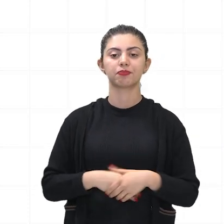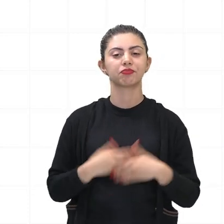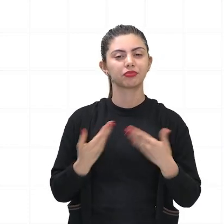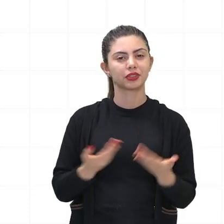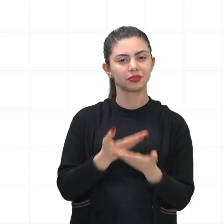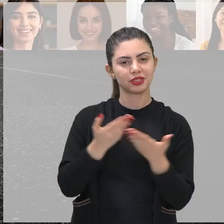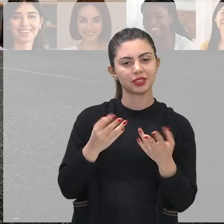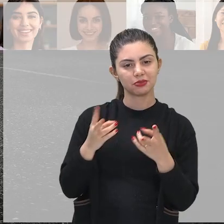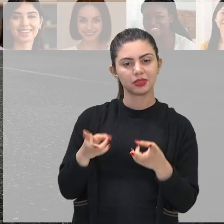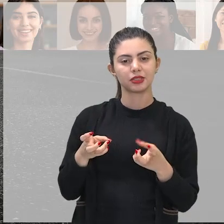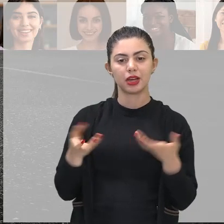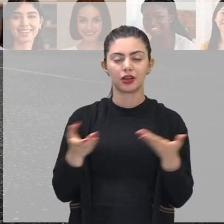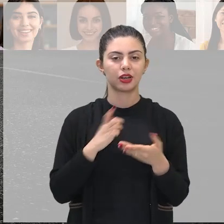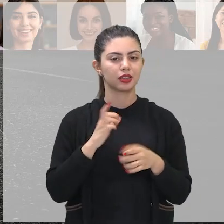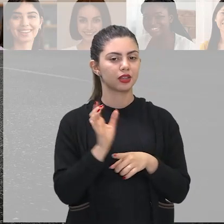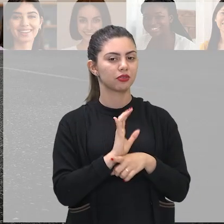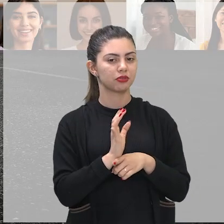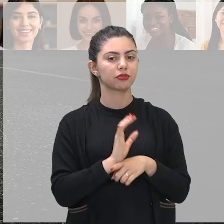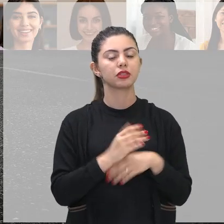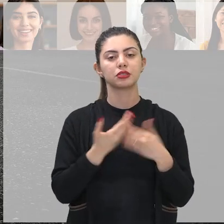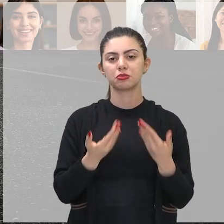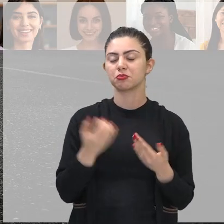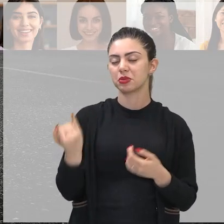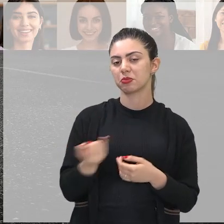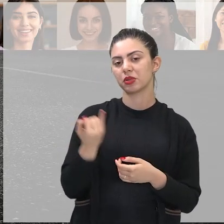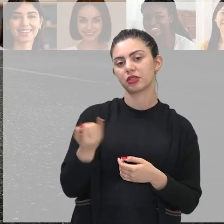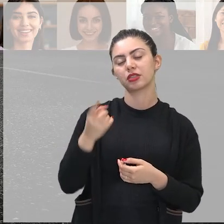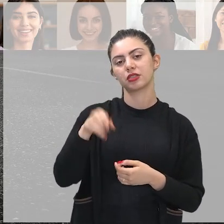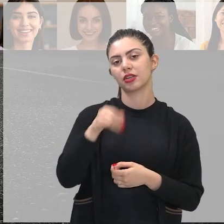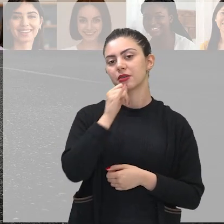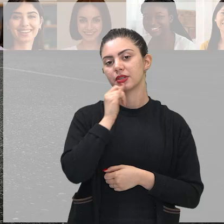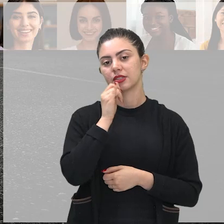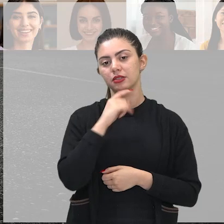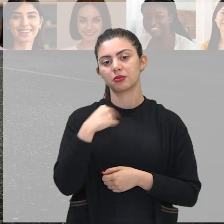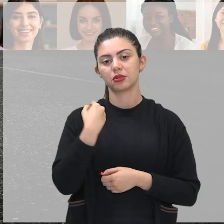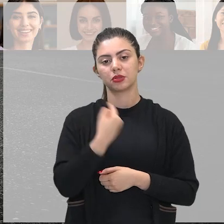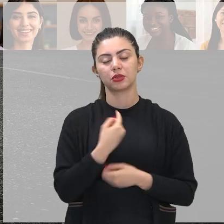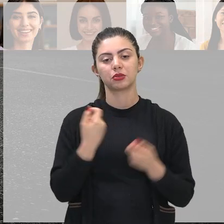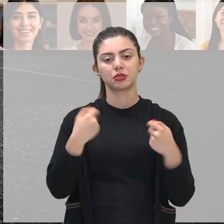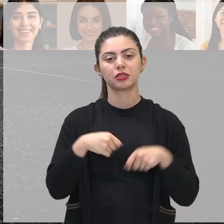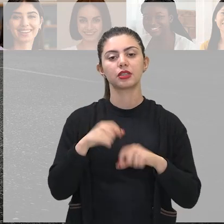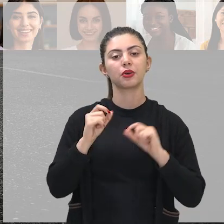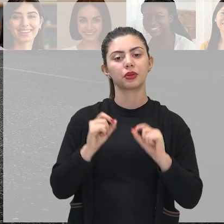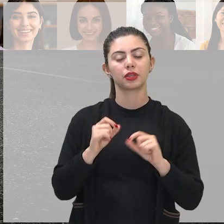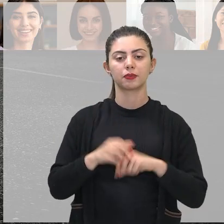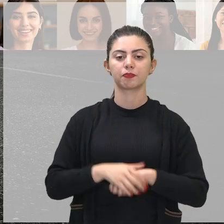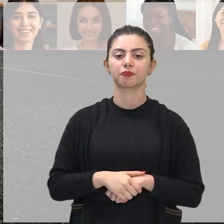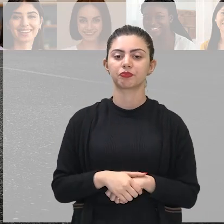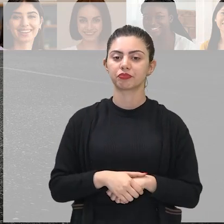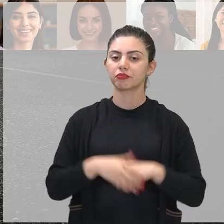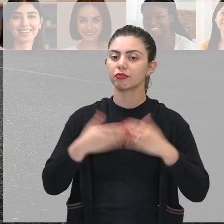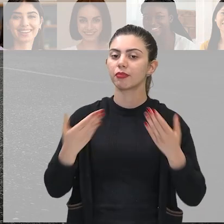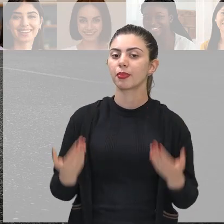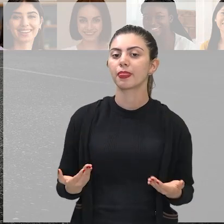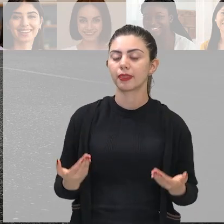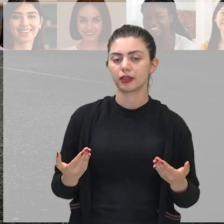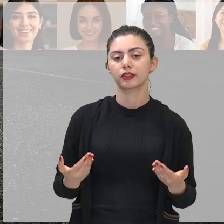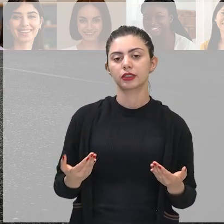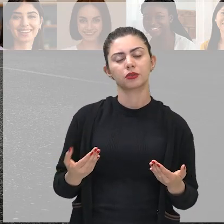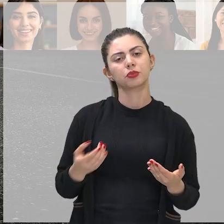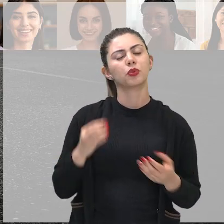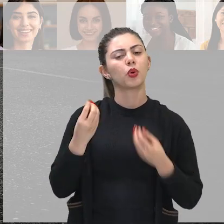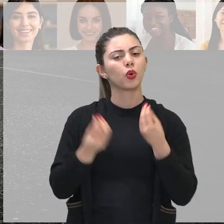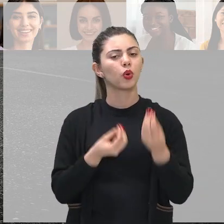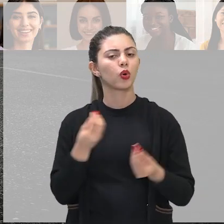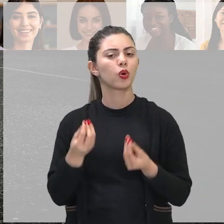te mostrar um vídeo muito importante desse exemplo mundial que nós podemos nos inspirar sobre o